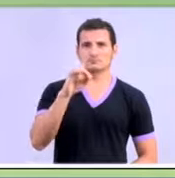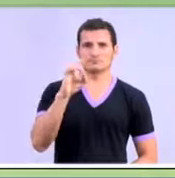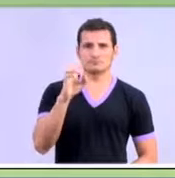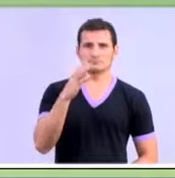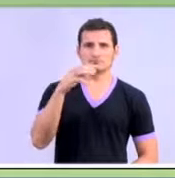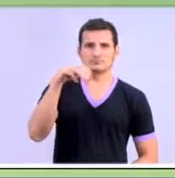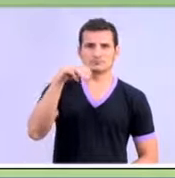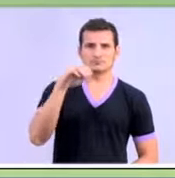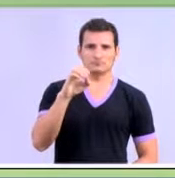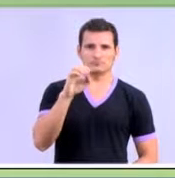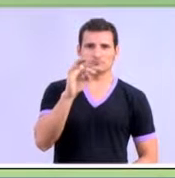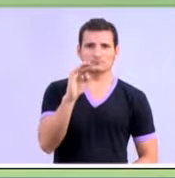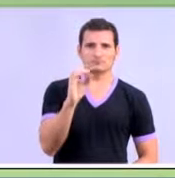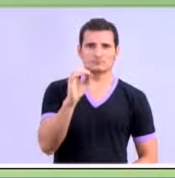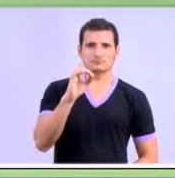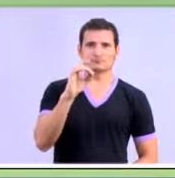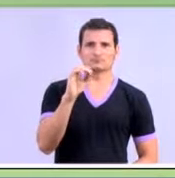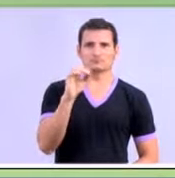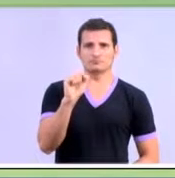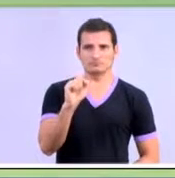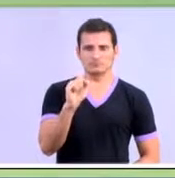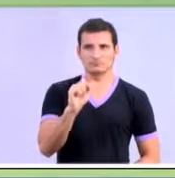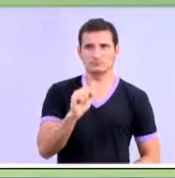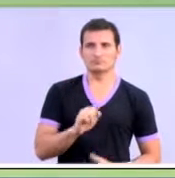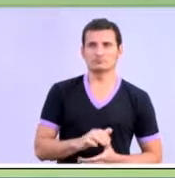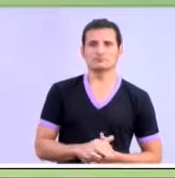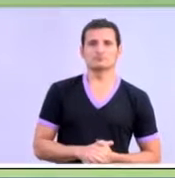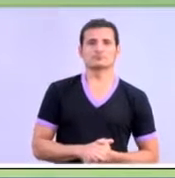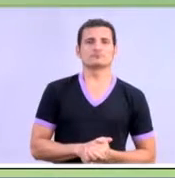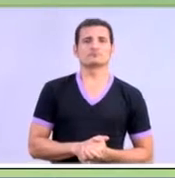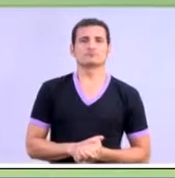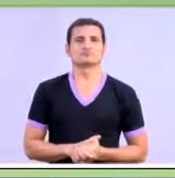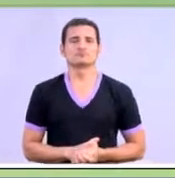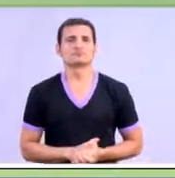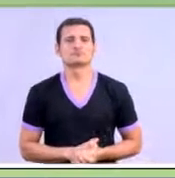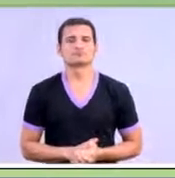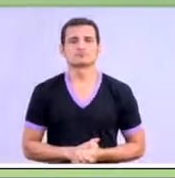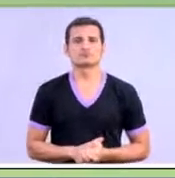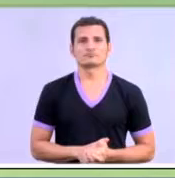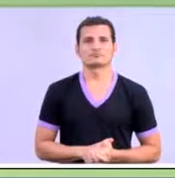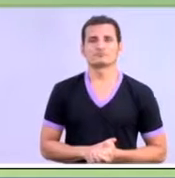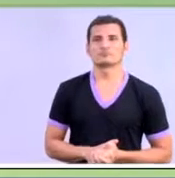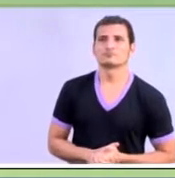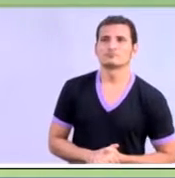de métodos, né? O que é sobrecarga de métodos?